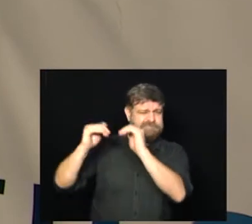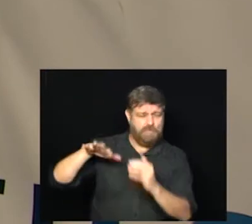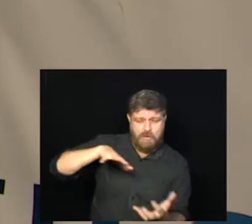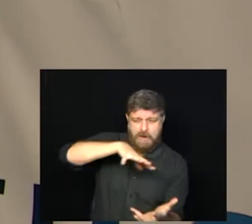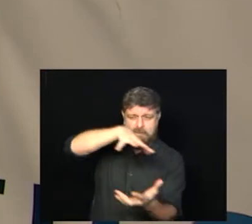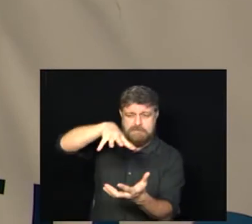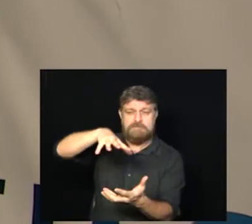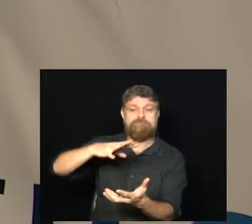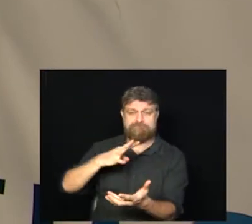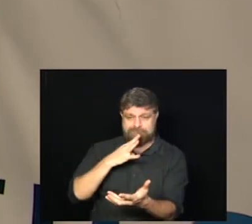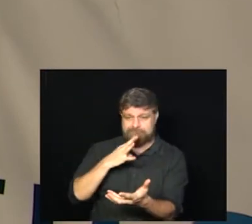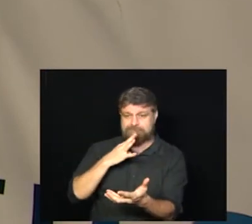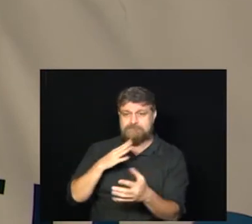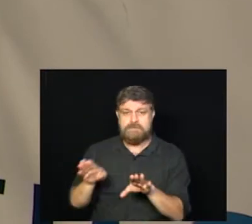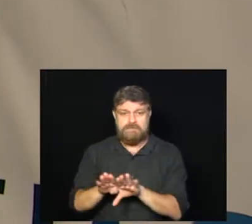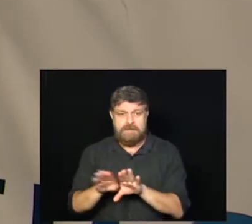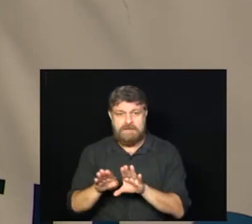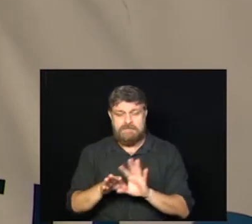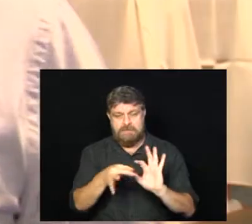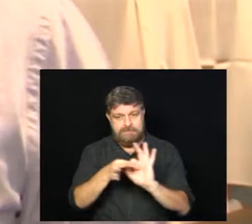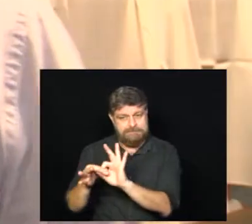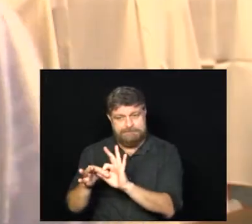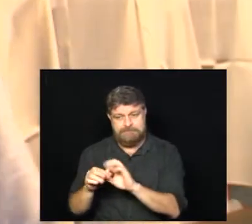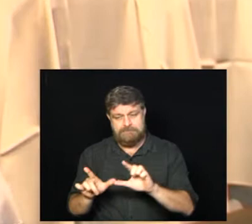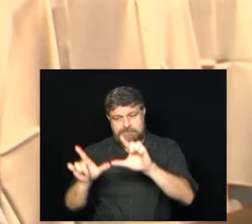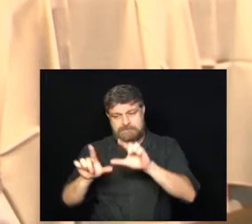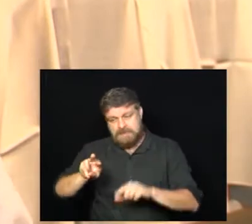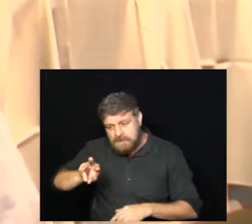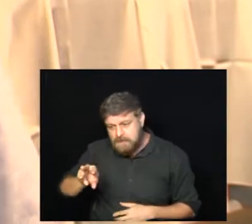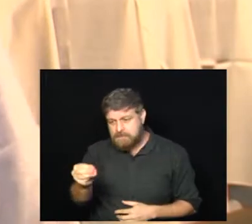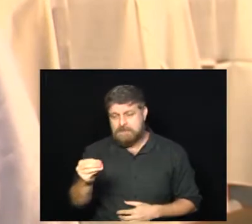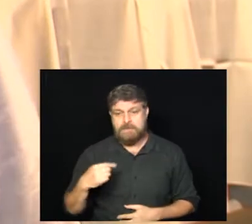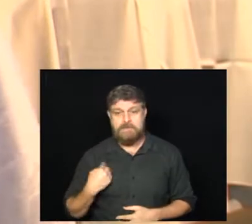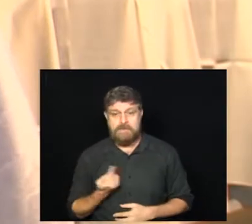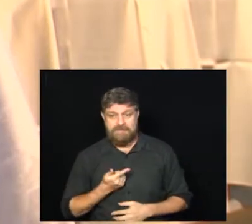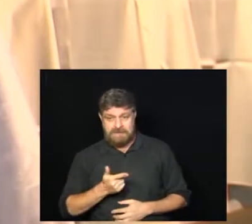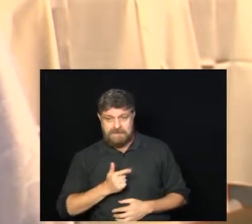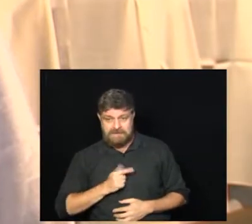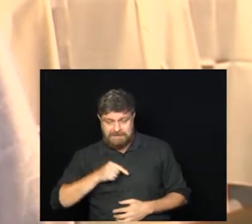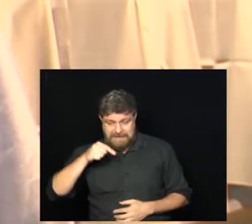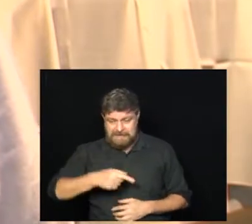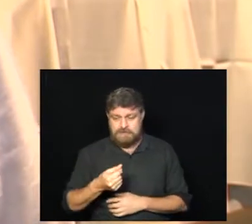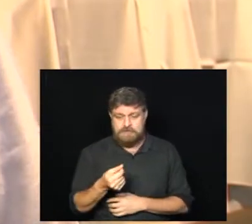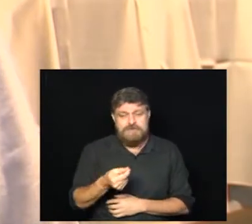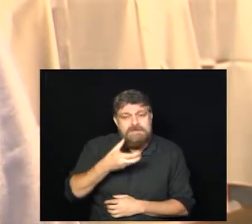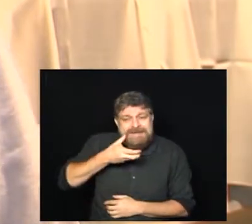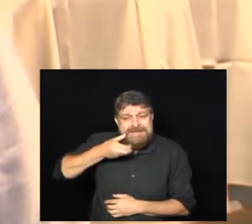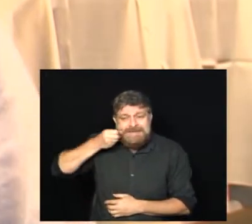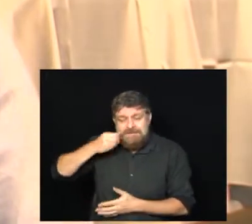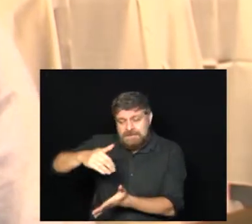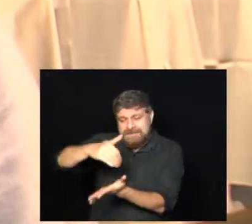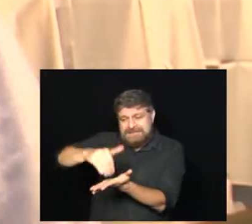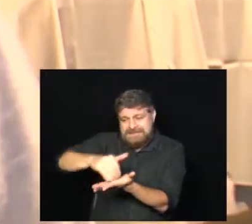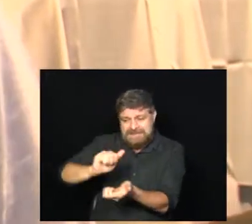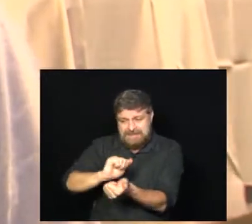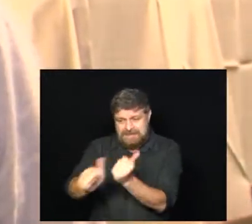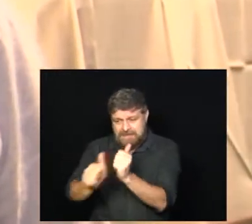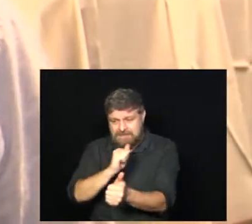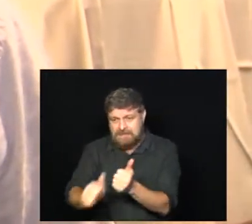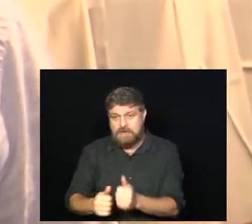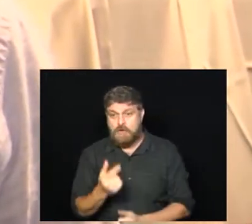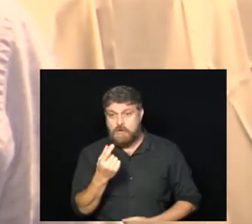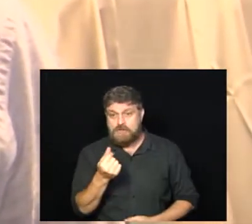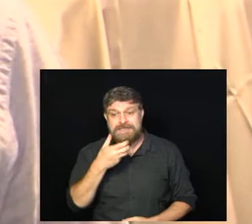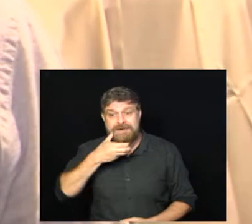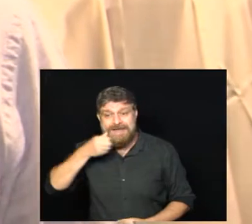internacional, também agora na Paralimpíada. Nós temos no nosso financiamento da Secretaria de Esportes, o FIEC, o Fundo de